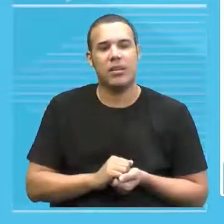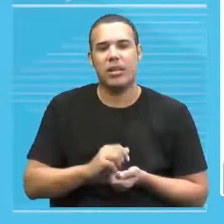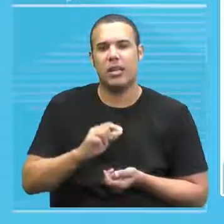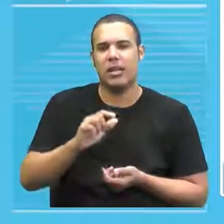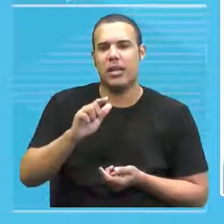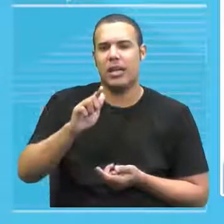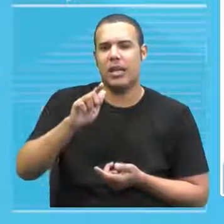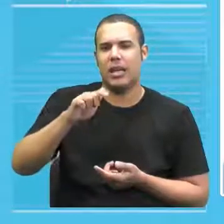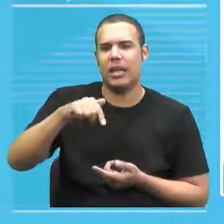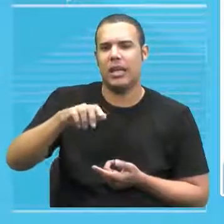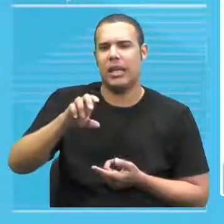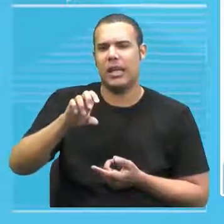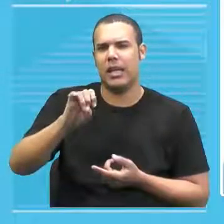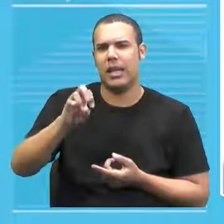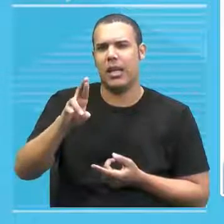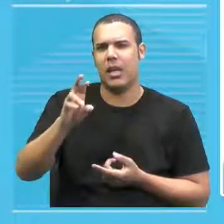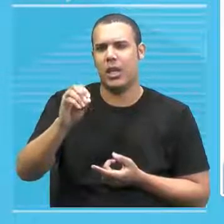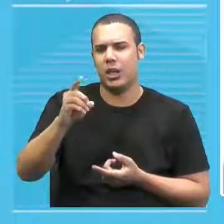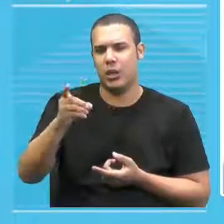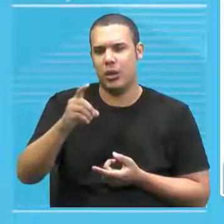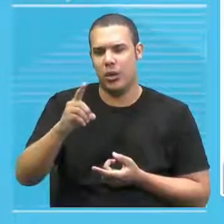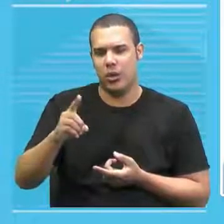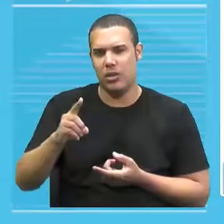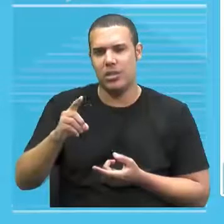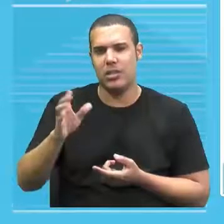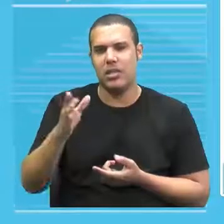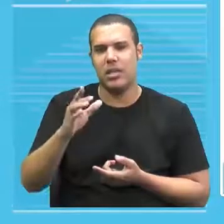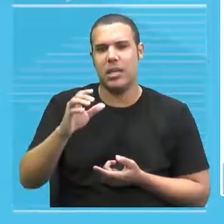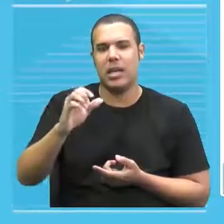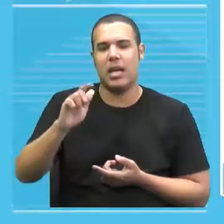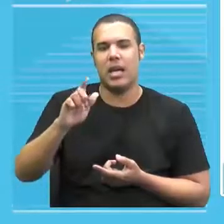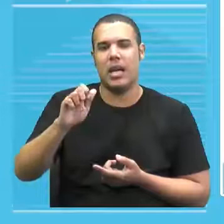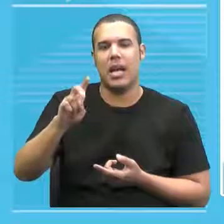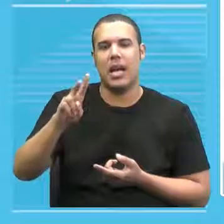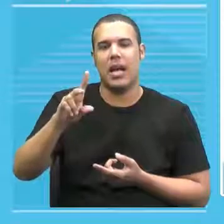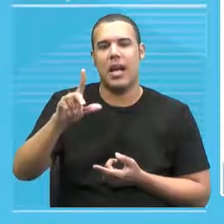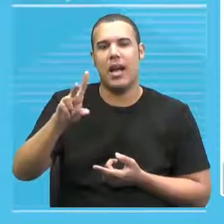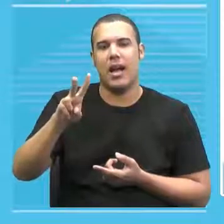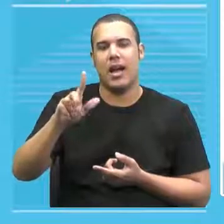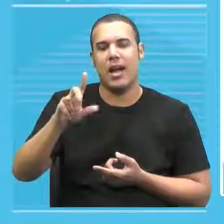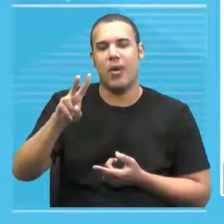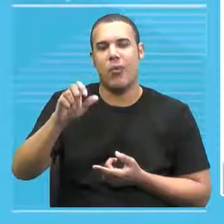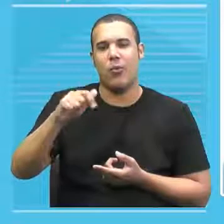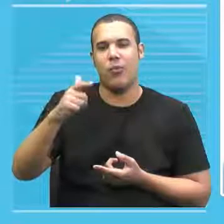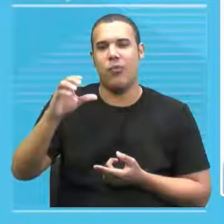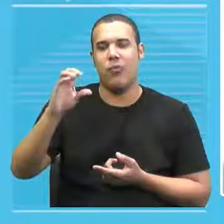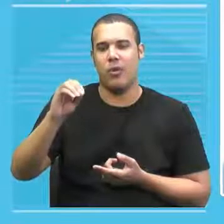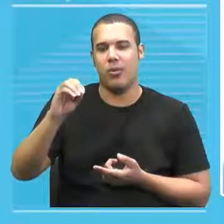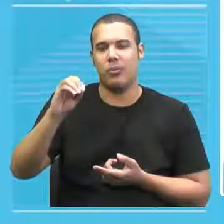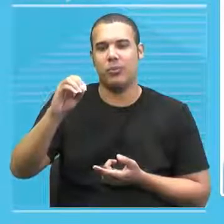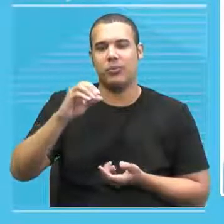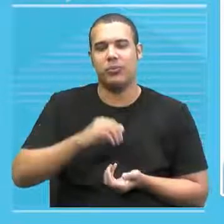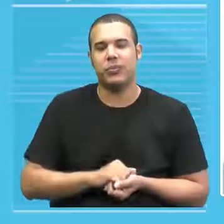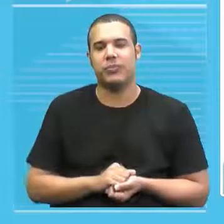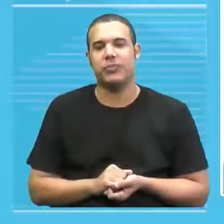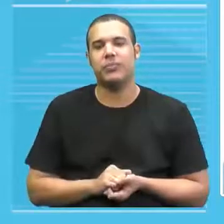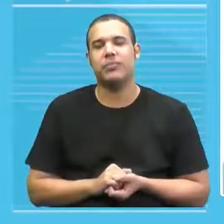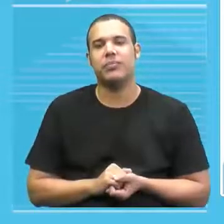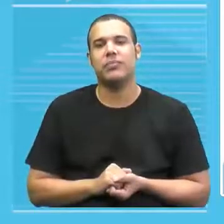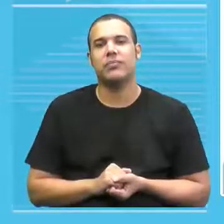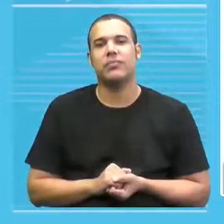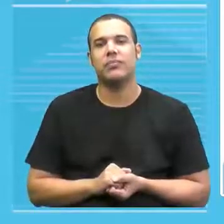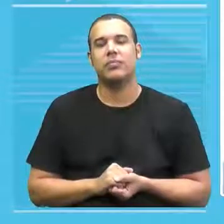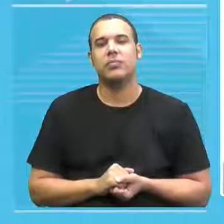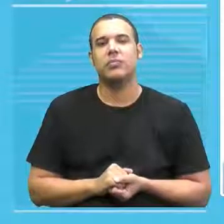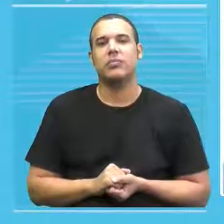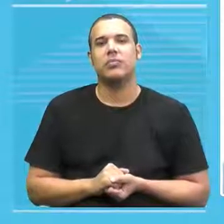Galvão é a hora do meu tio né hahahaha eu falo o nome de